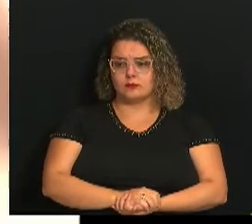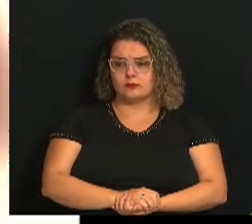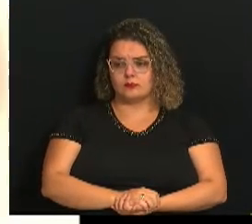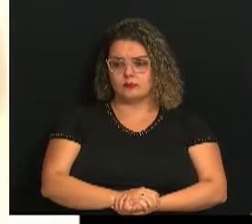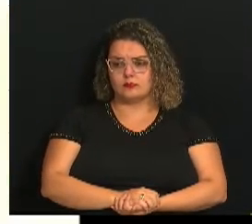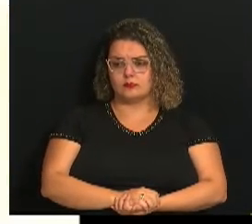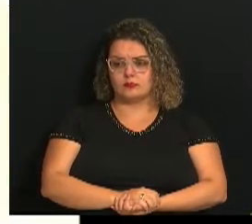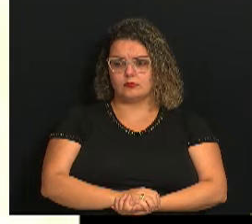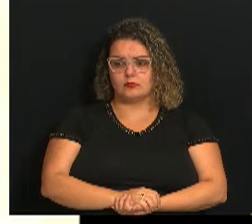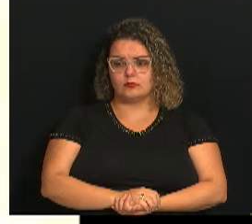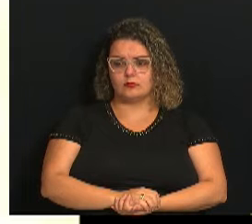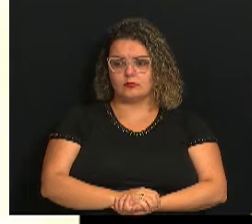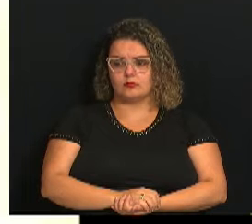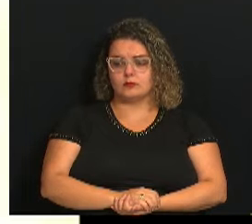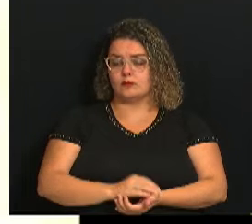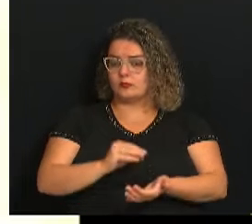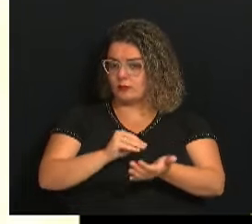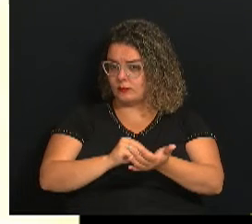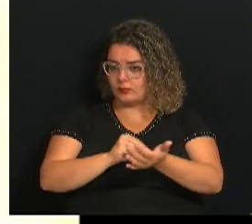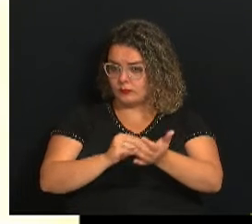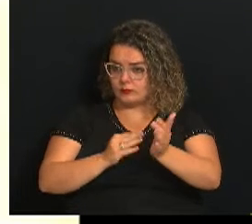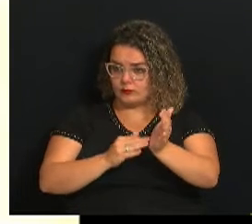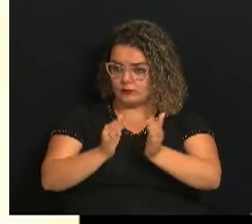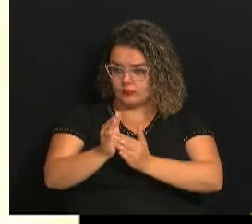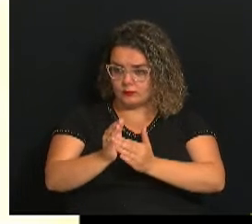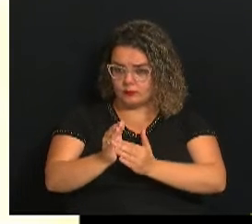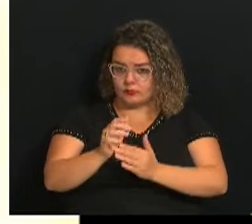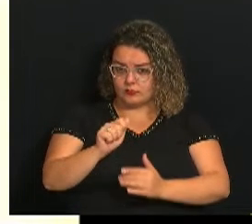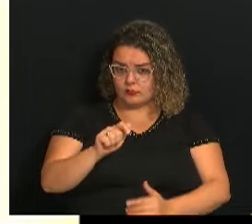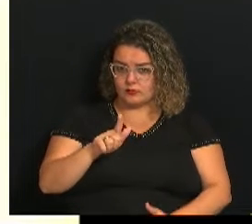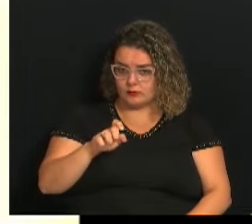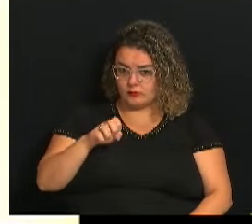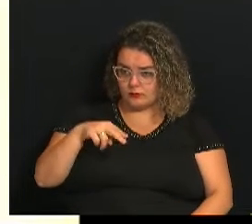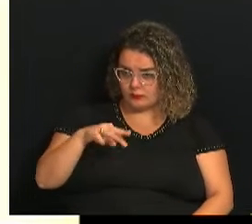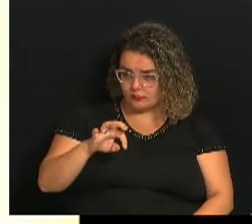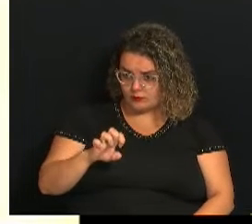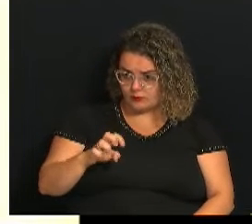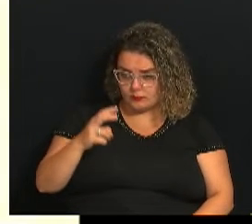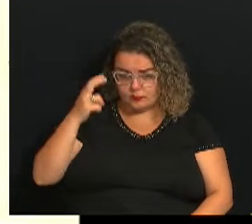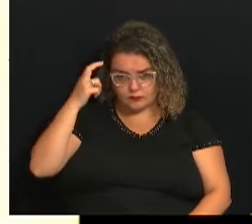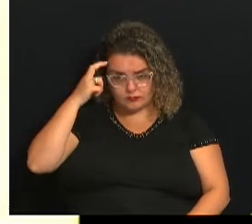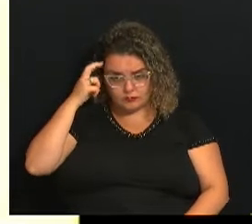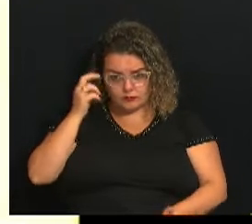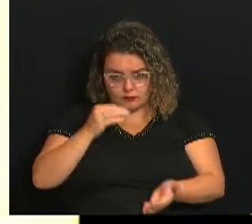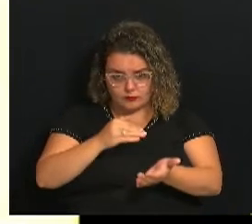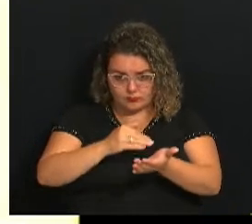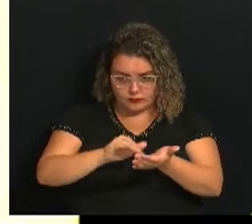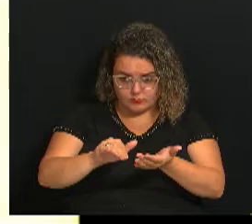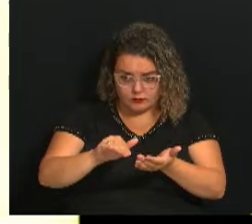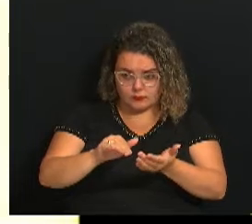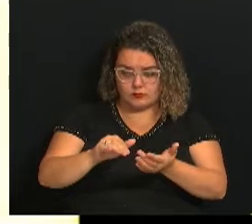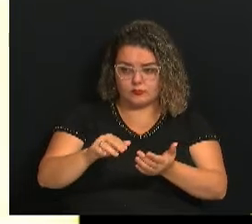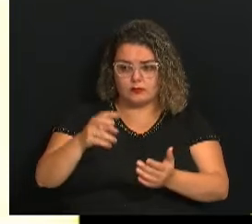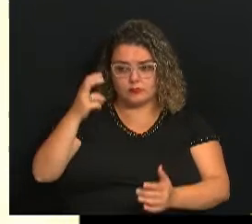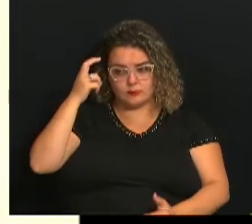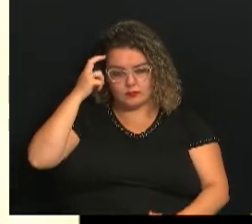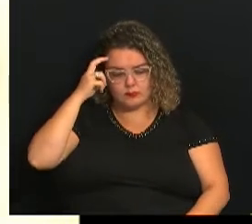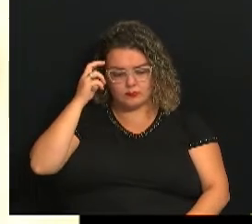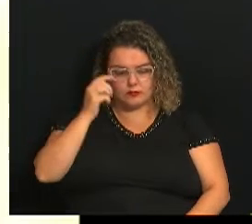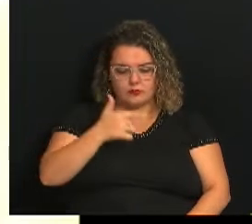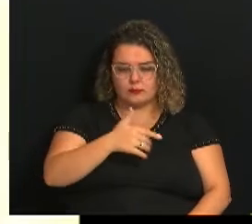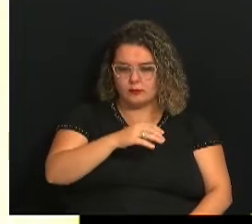o último concurso para agente cultural na Secretaria de Cultura foi, se não me engano, em 2002,